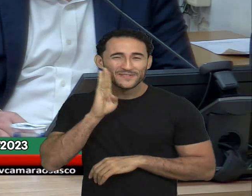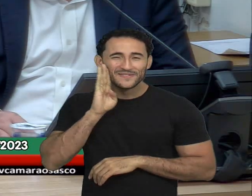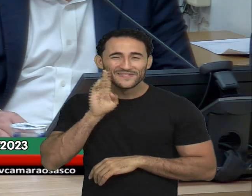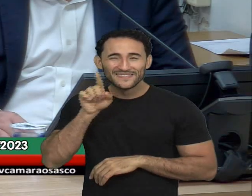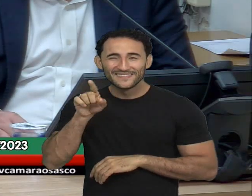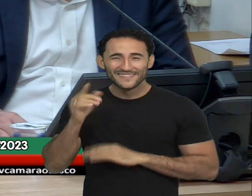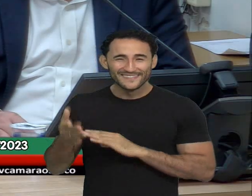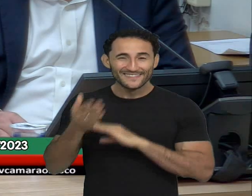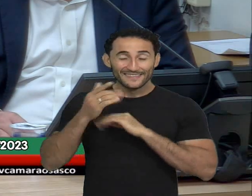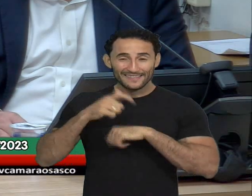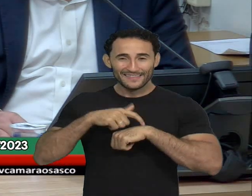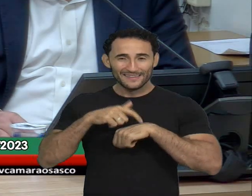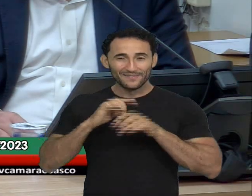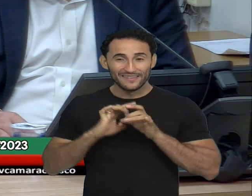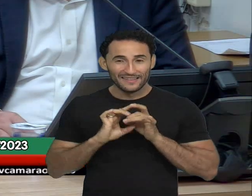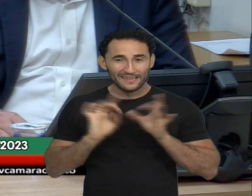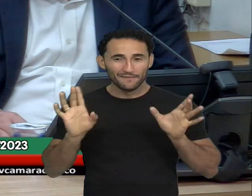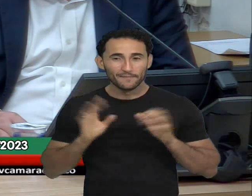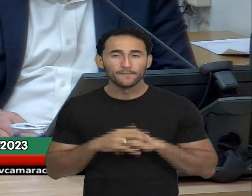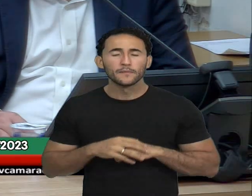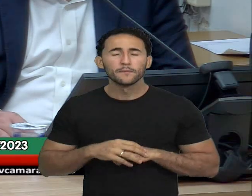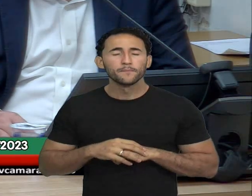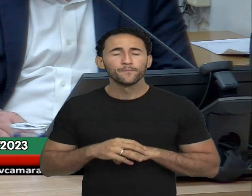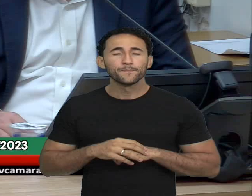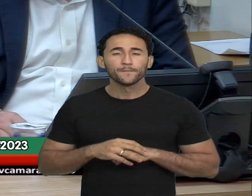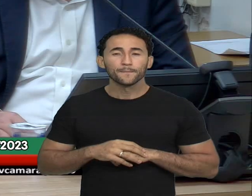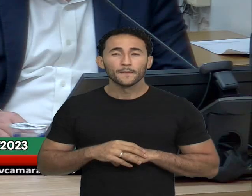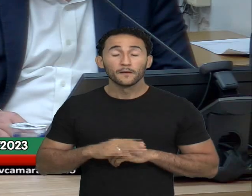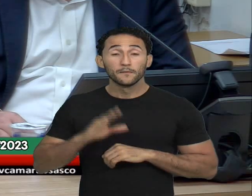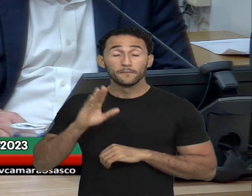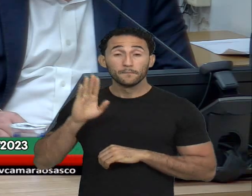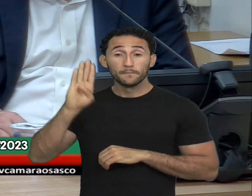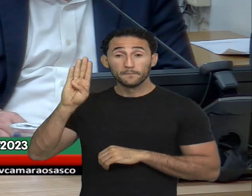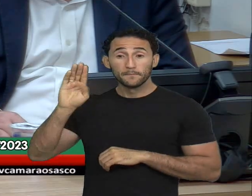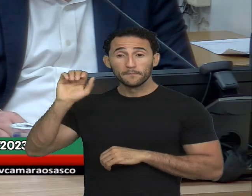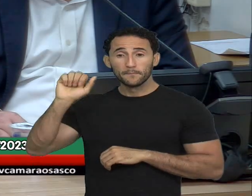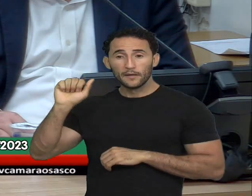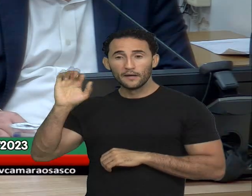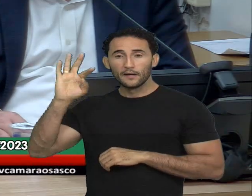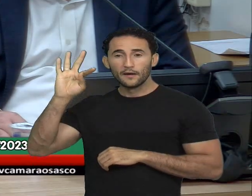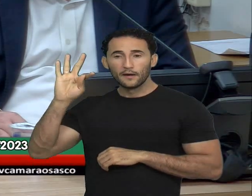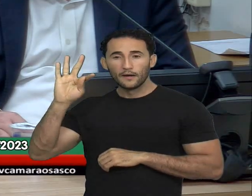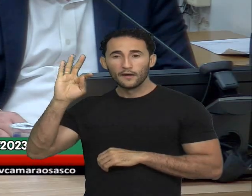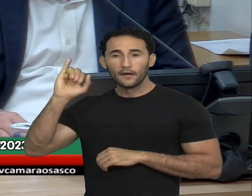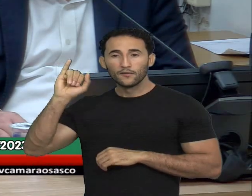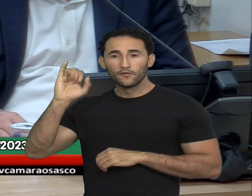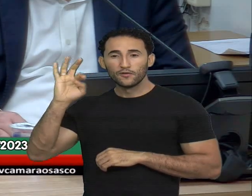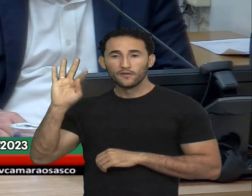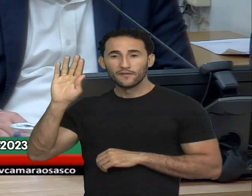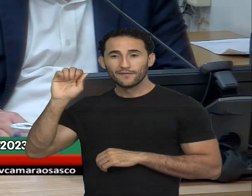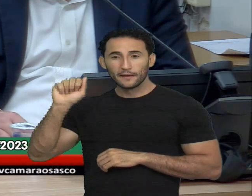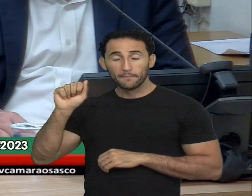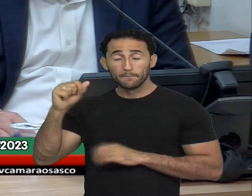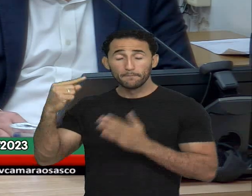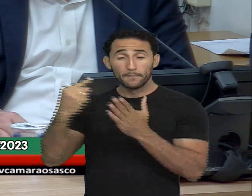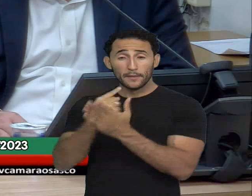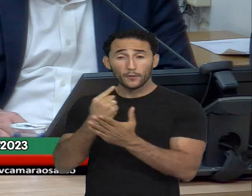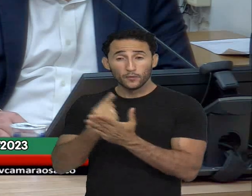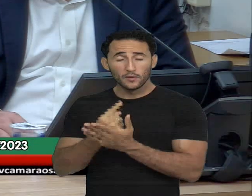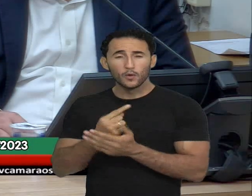Bruno Rodrigues pergunta aqui. Batista, né? Bruno Batista. Doutor, o uso